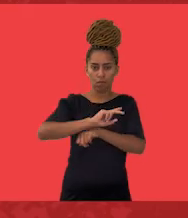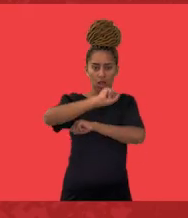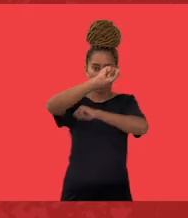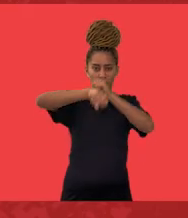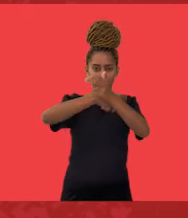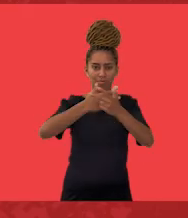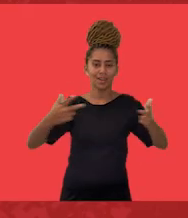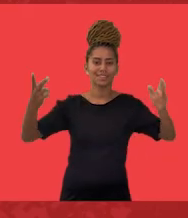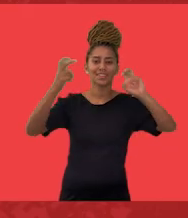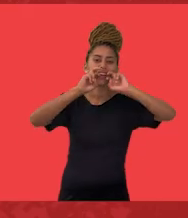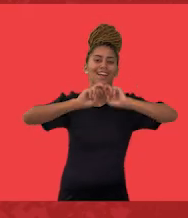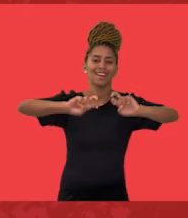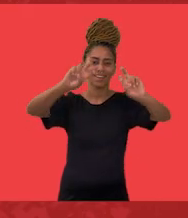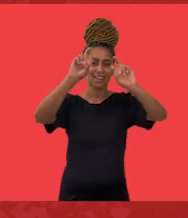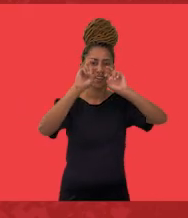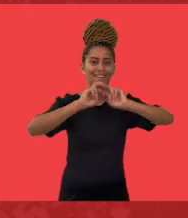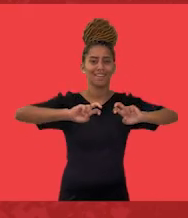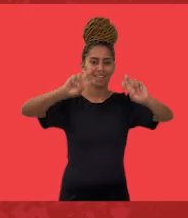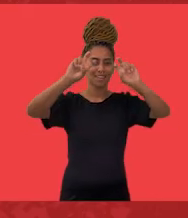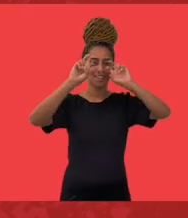suado, eterno.